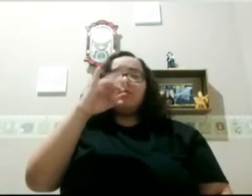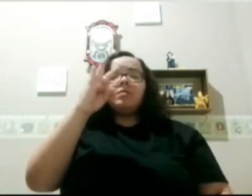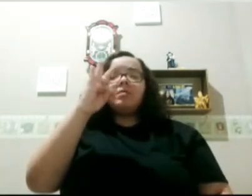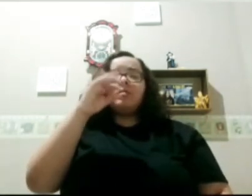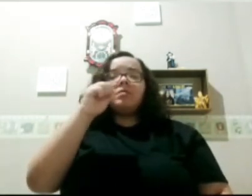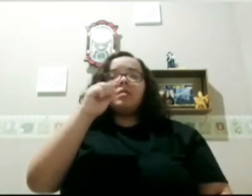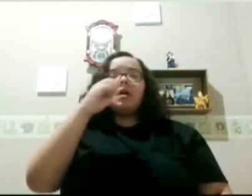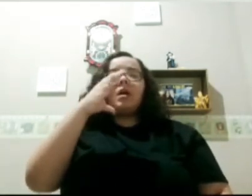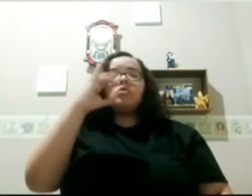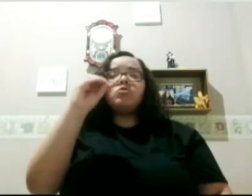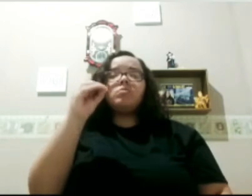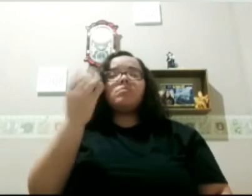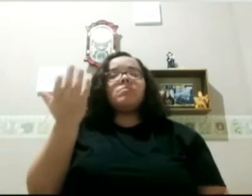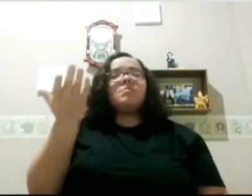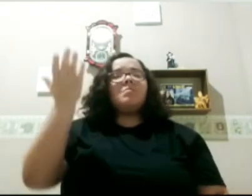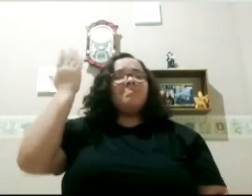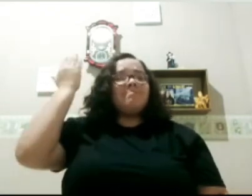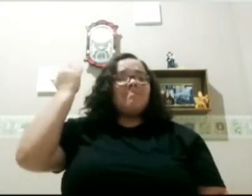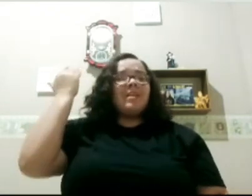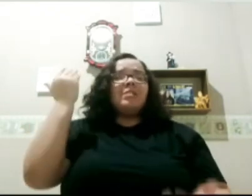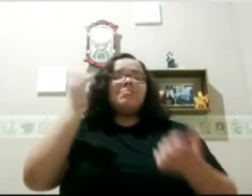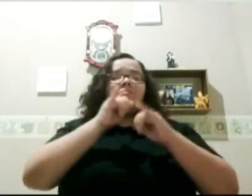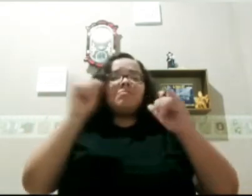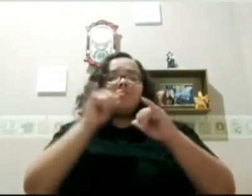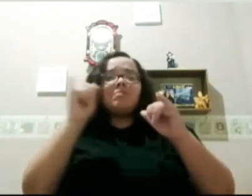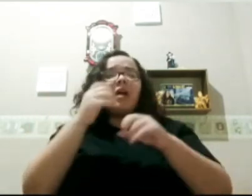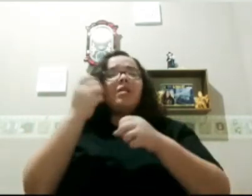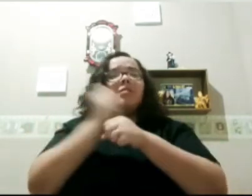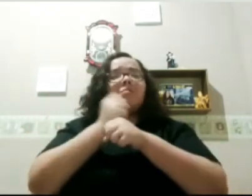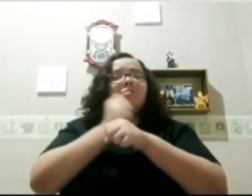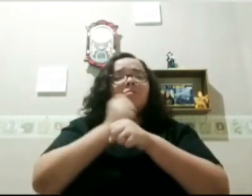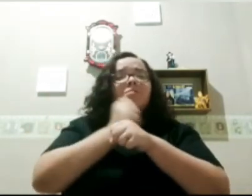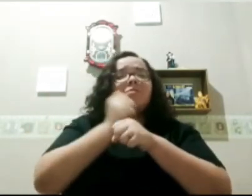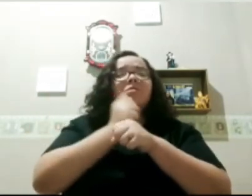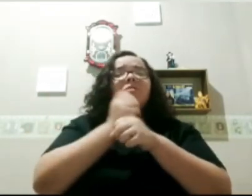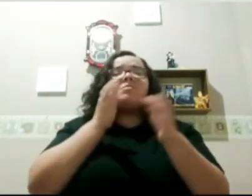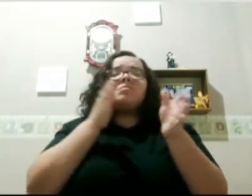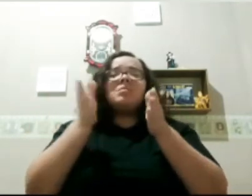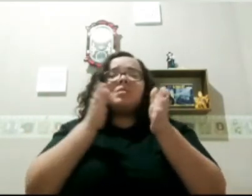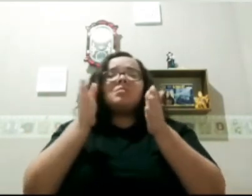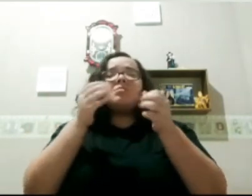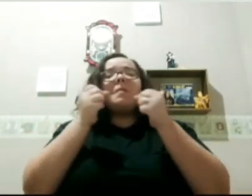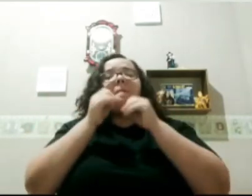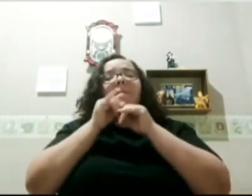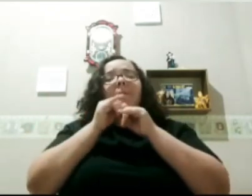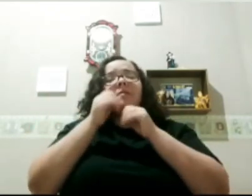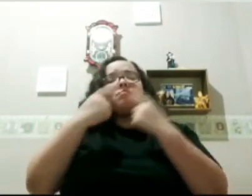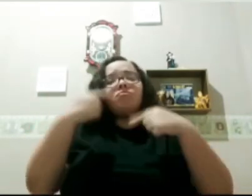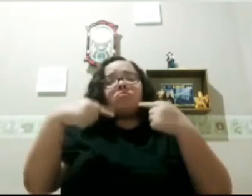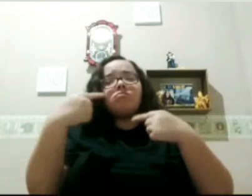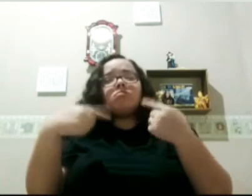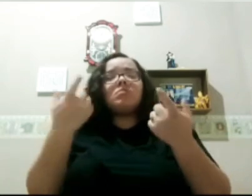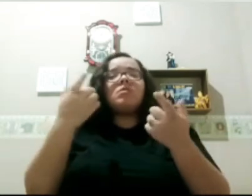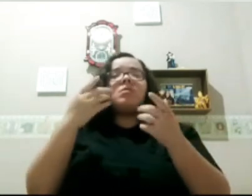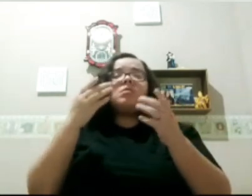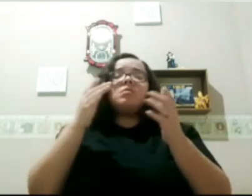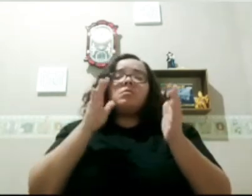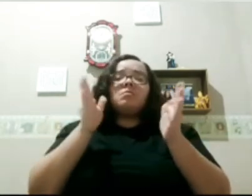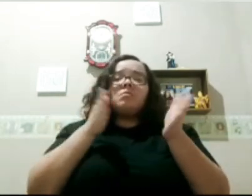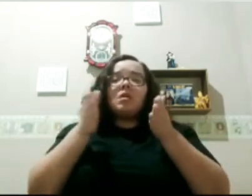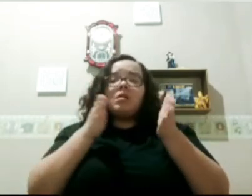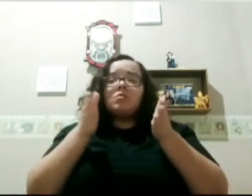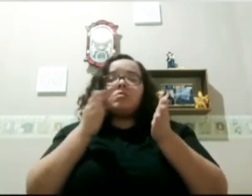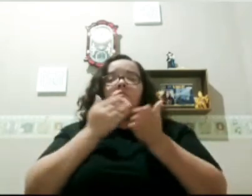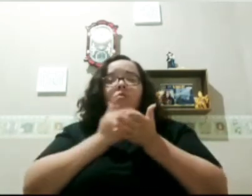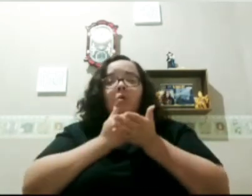pronunciamento oficial, a rádio vai transmitir. Tudo isso foi sendo discutido ao longo de anos e de décadas. E aí, nesse intervalo, que